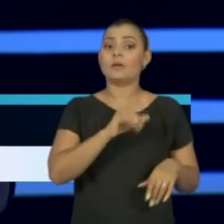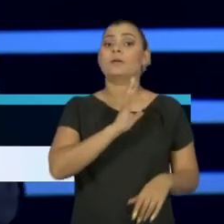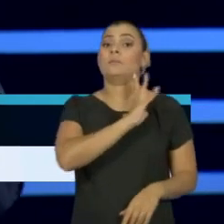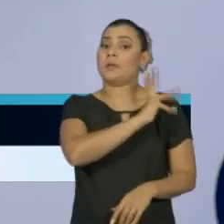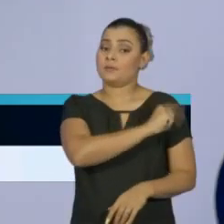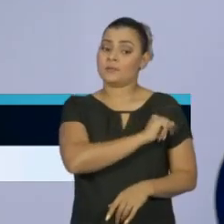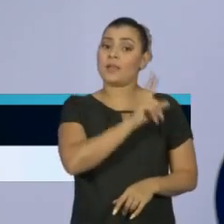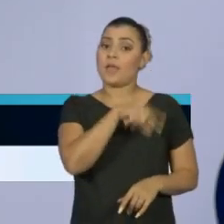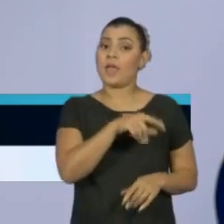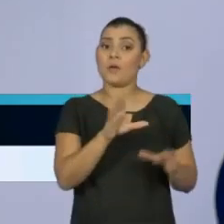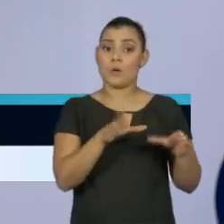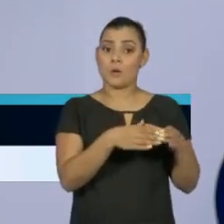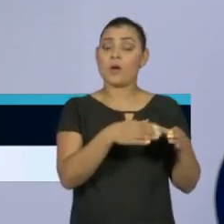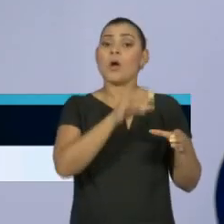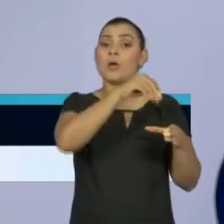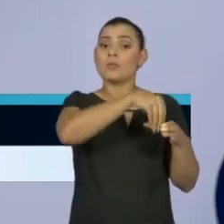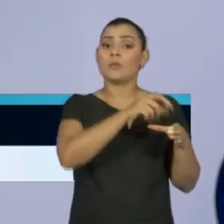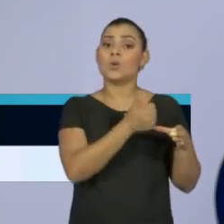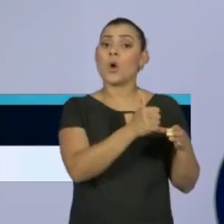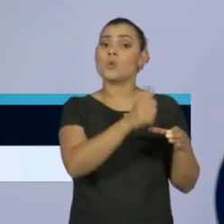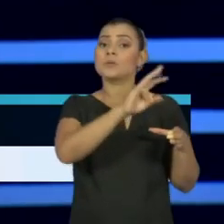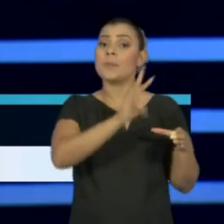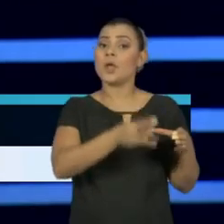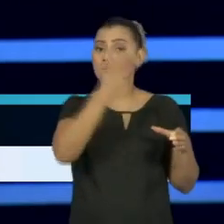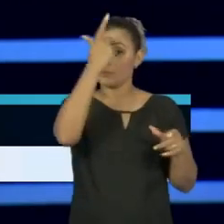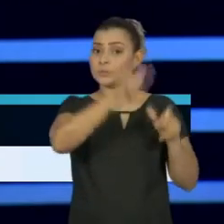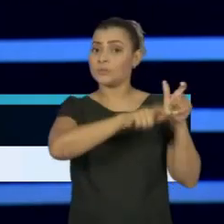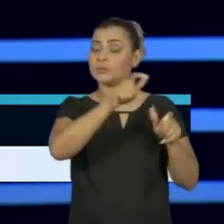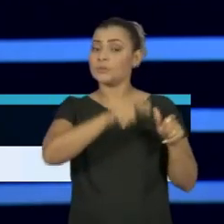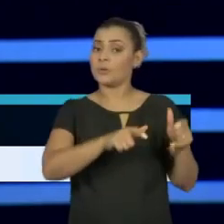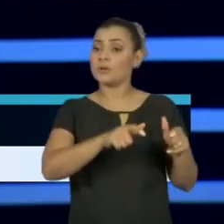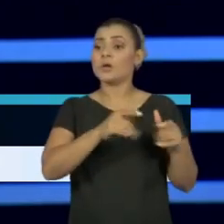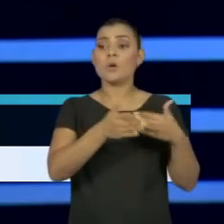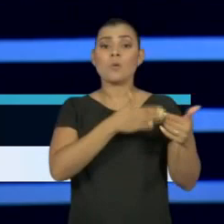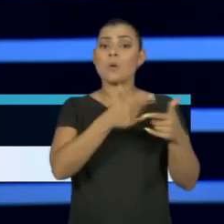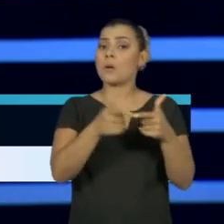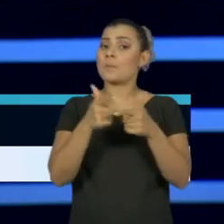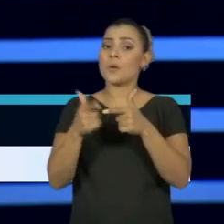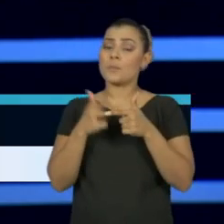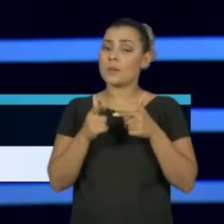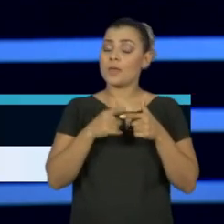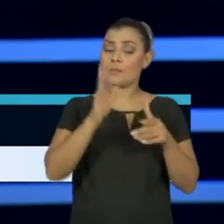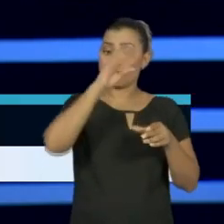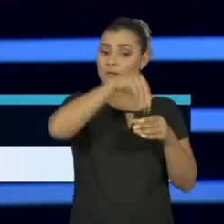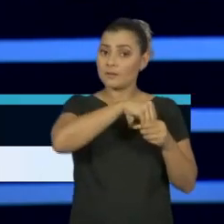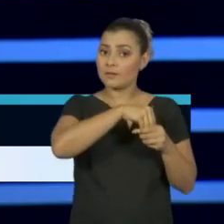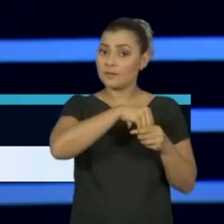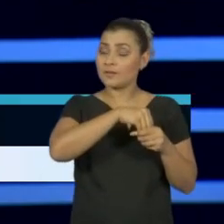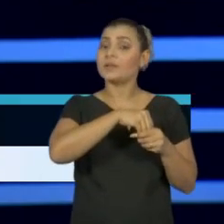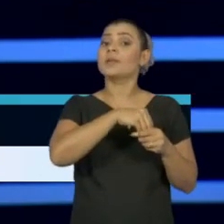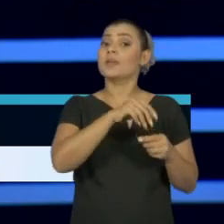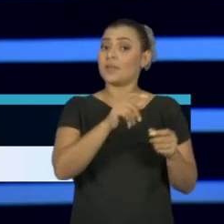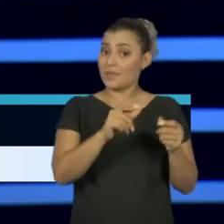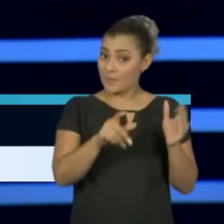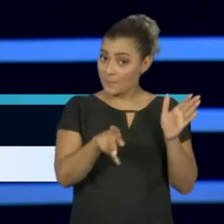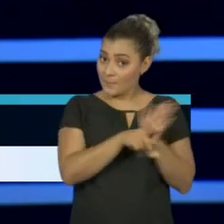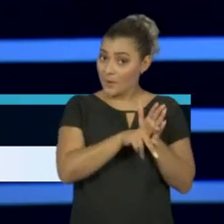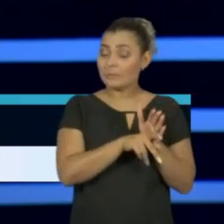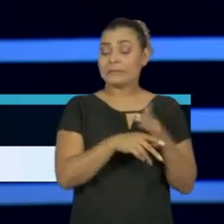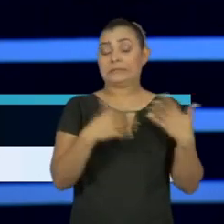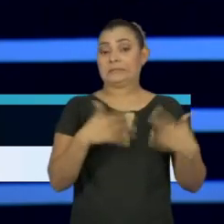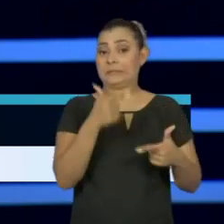com milhões e milhões de pessoas. 80 milhões. E qualquer crise humanitária no Irã, o que aconteceu com a Síria